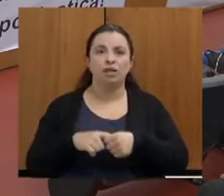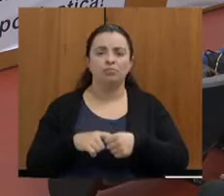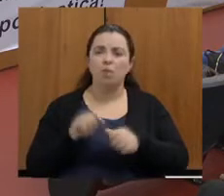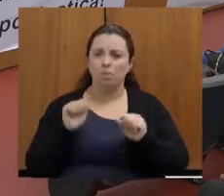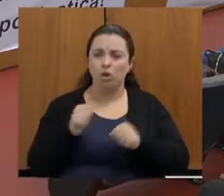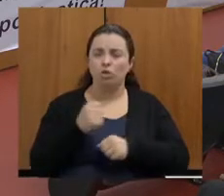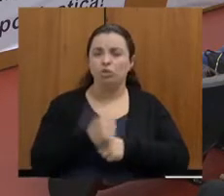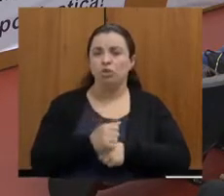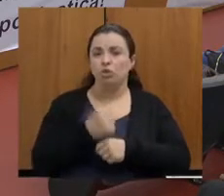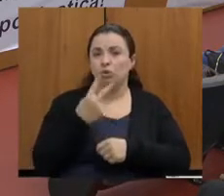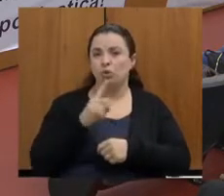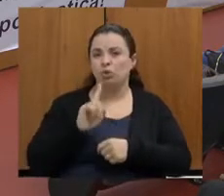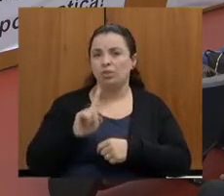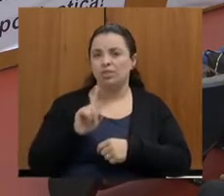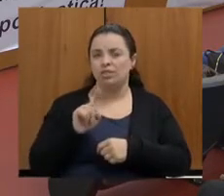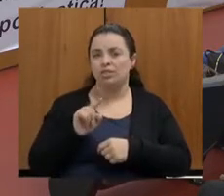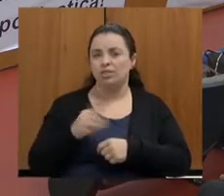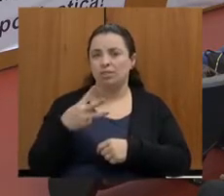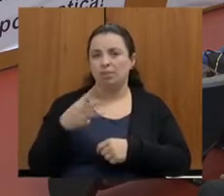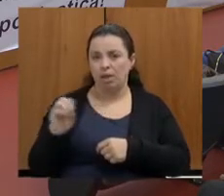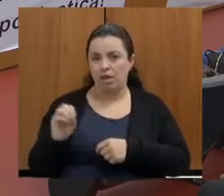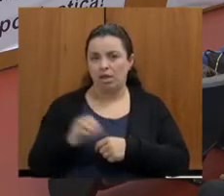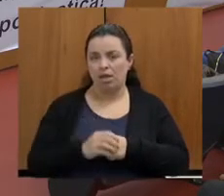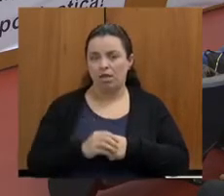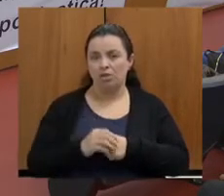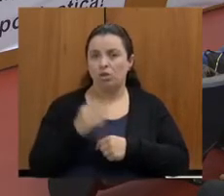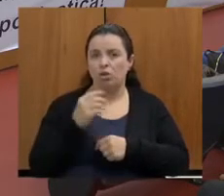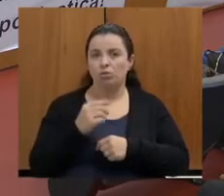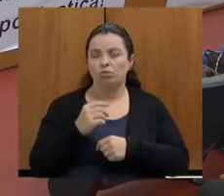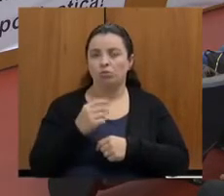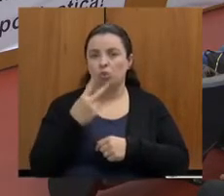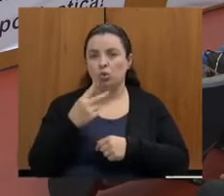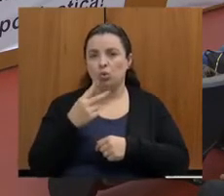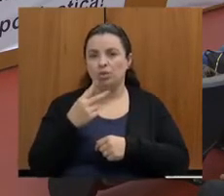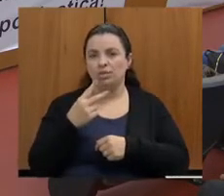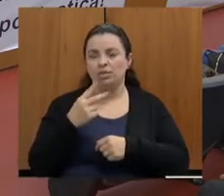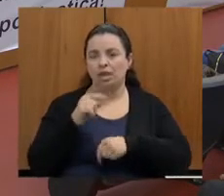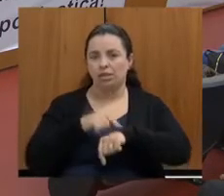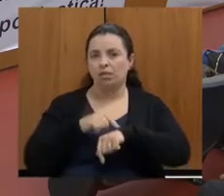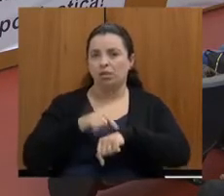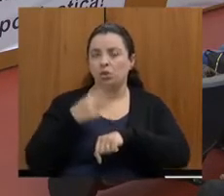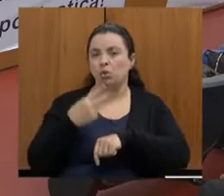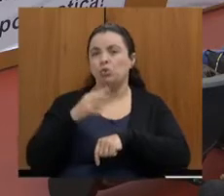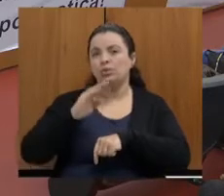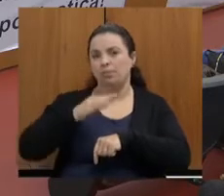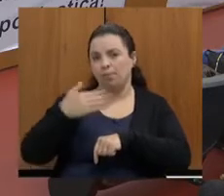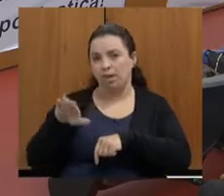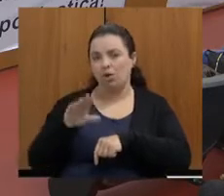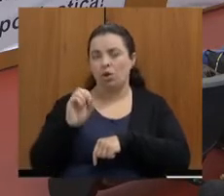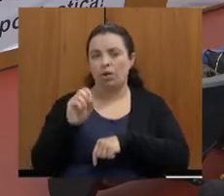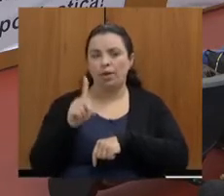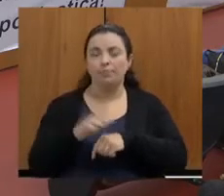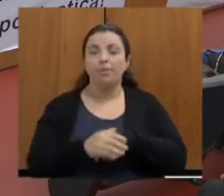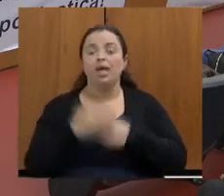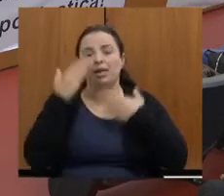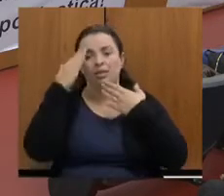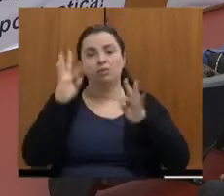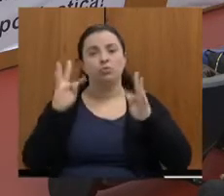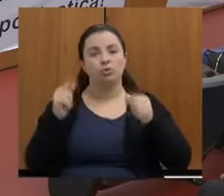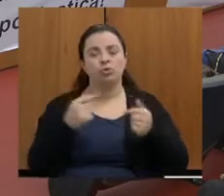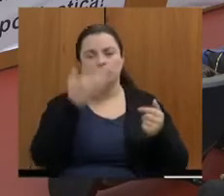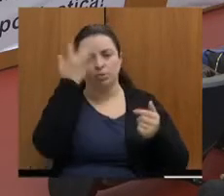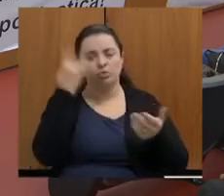1430 1431 para retornarmos pode ser agradecemos a presença dos convidados da primeira mesa de